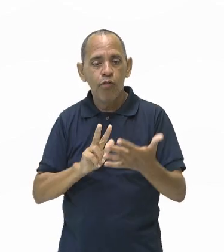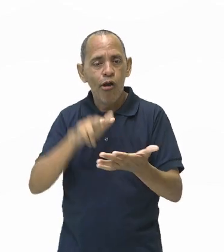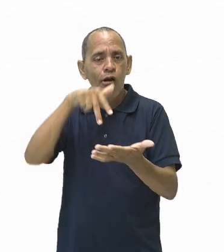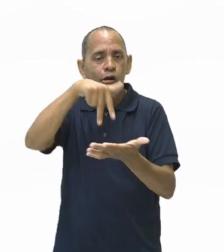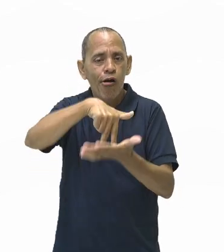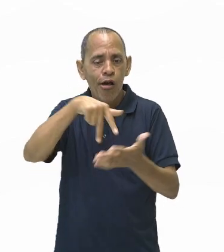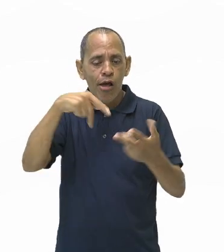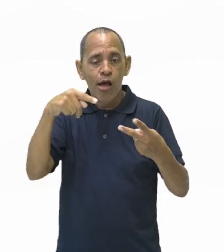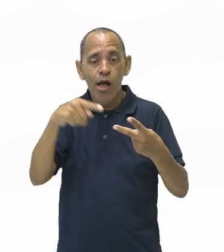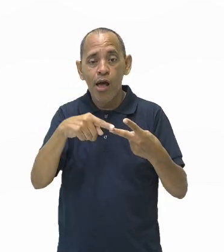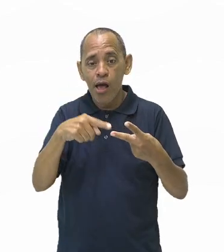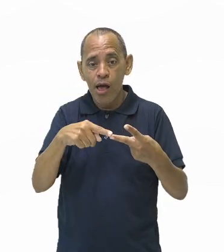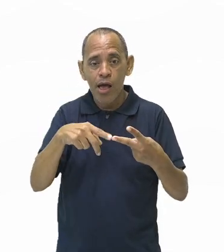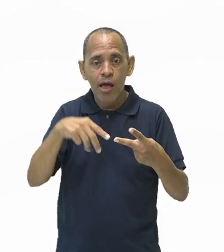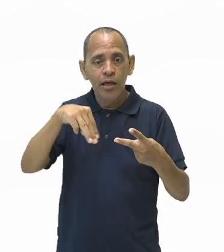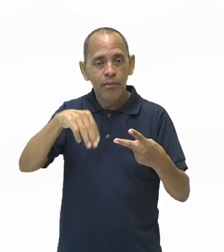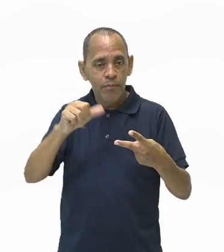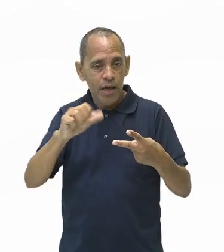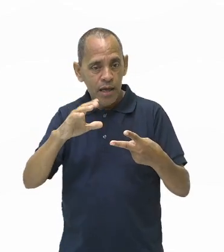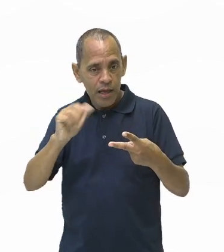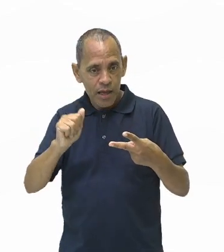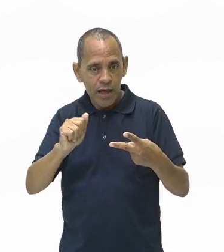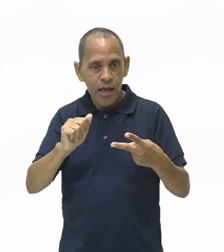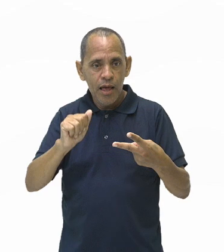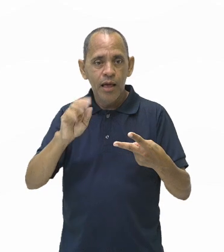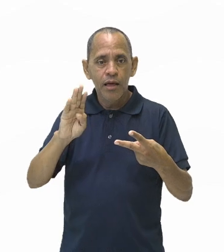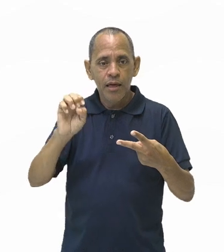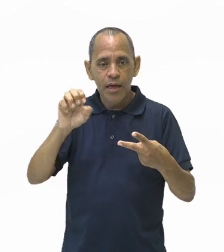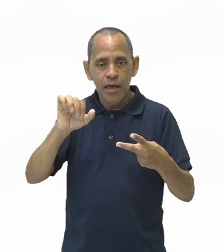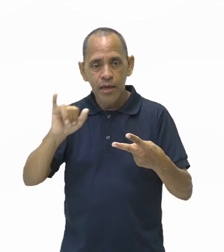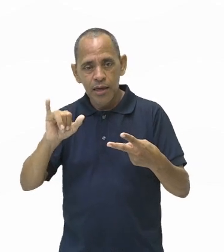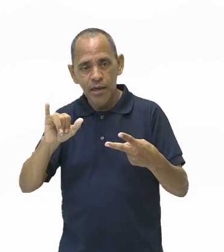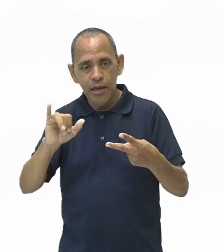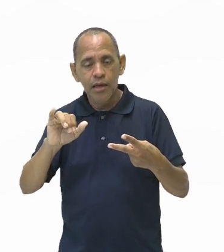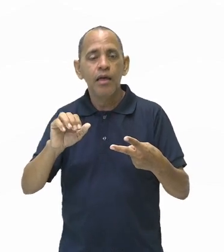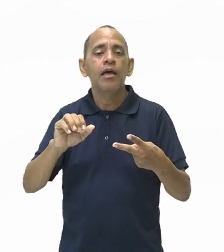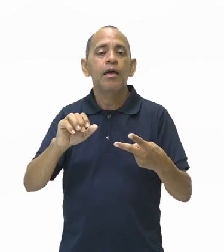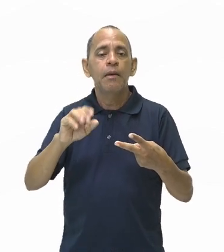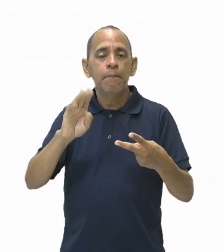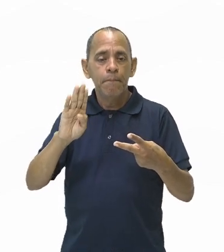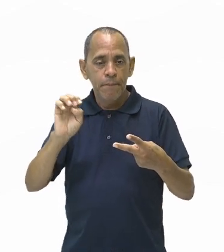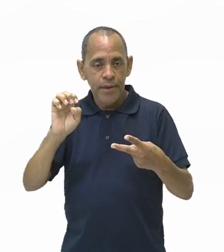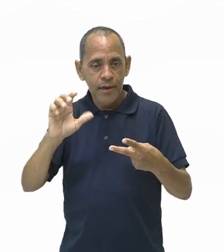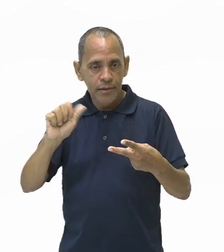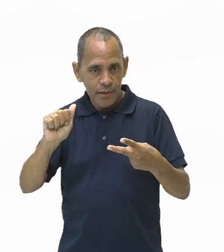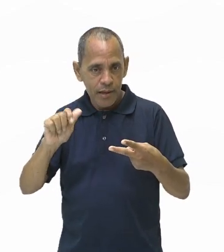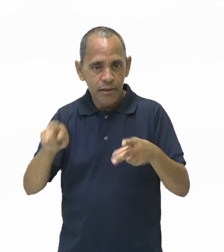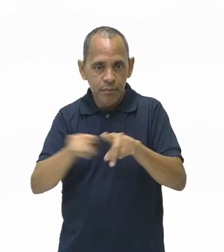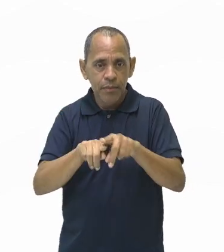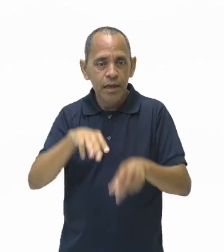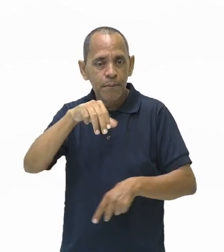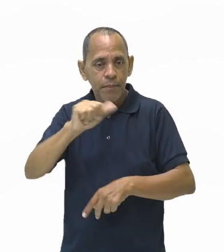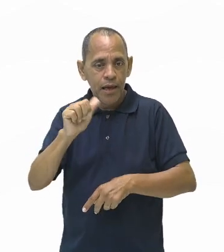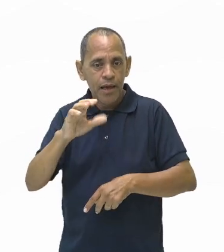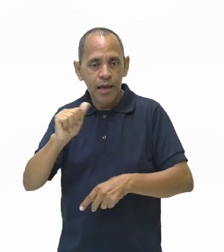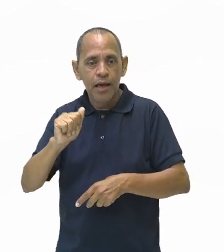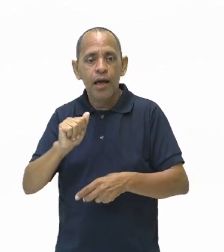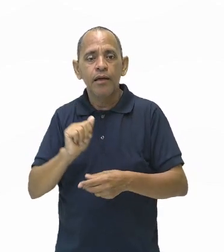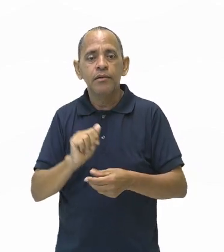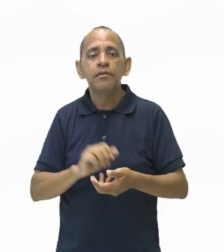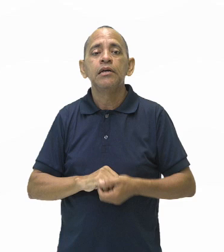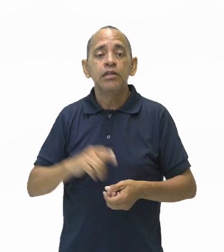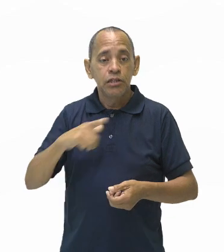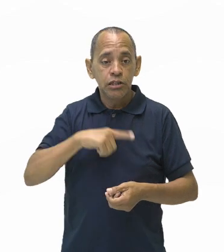a Macabeia, ou só Maca, em alguns trechos do livro aparece como somente Maca, né? Aí nós temos o